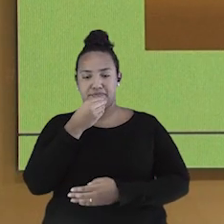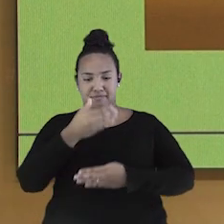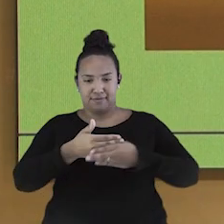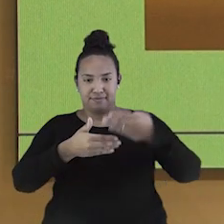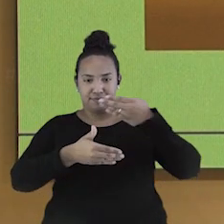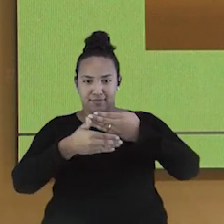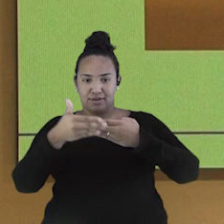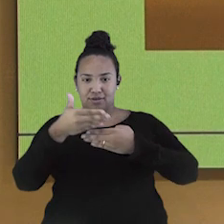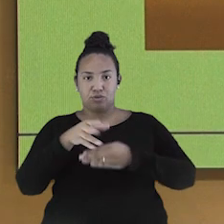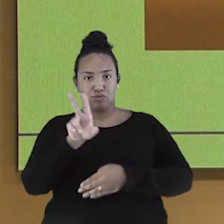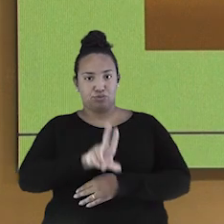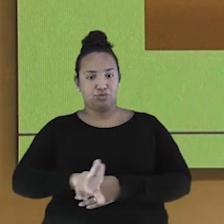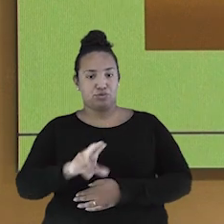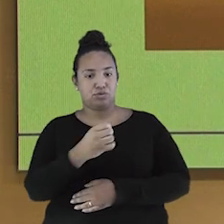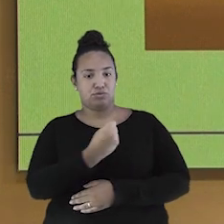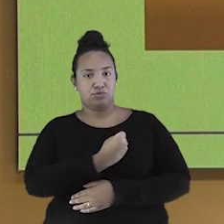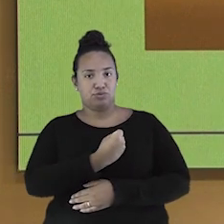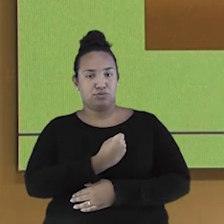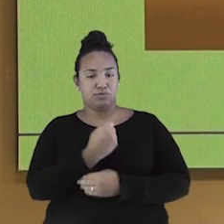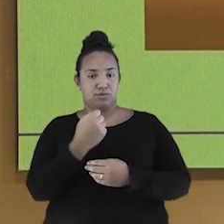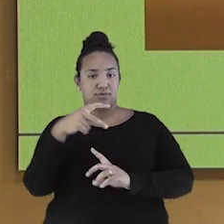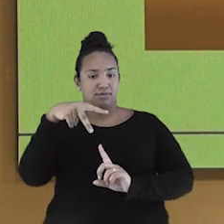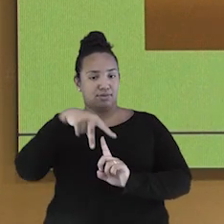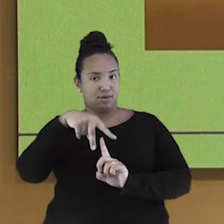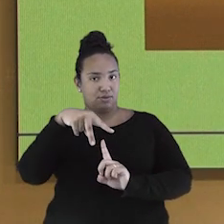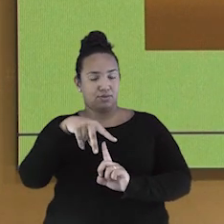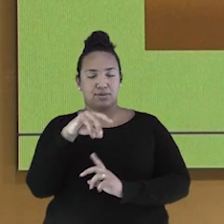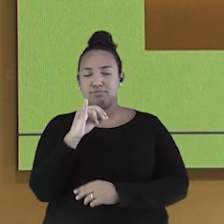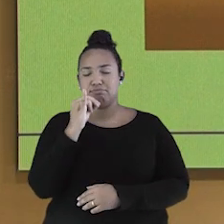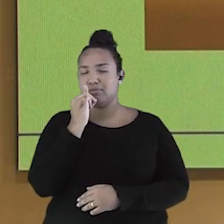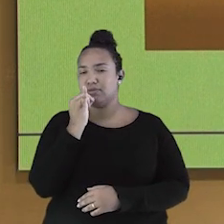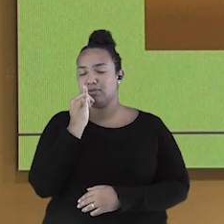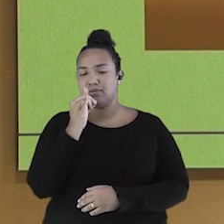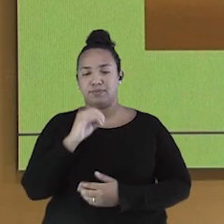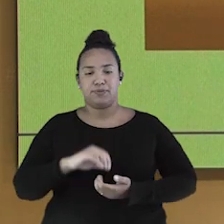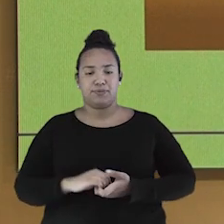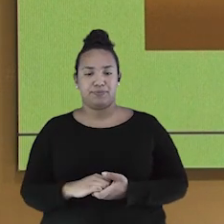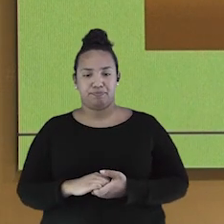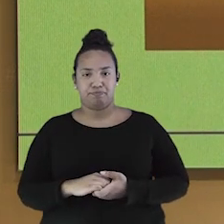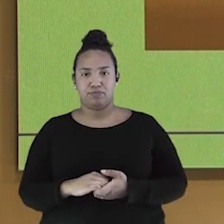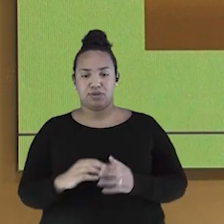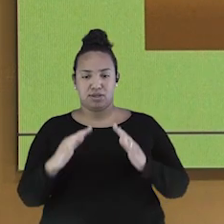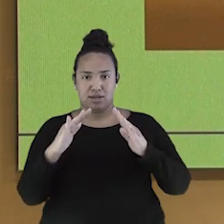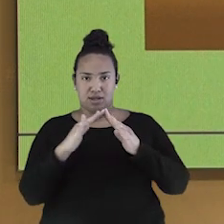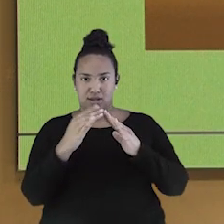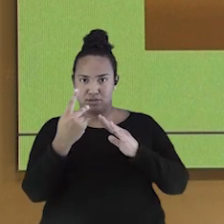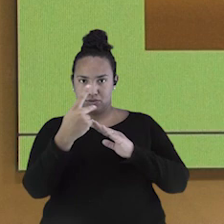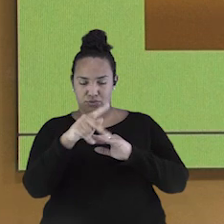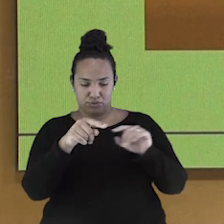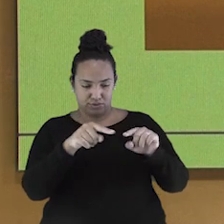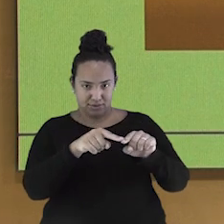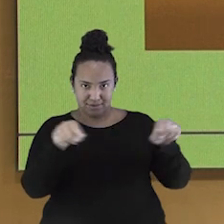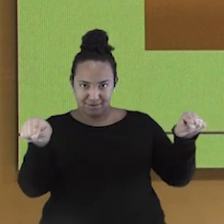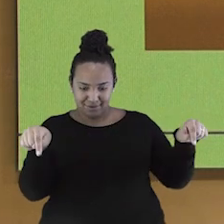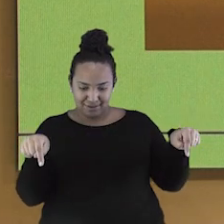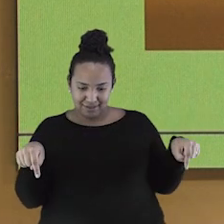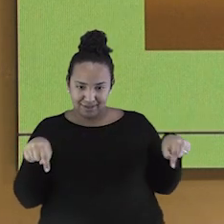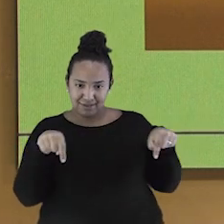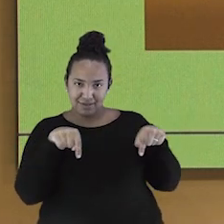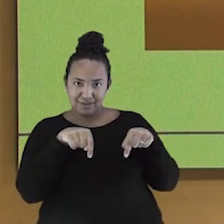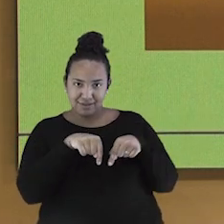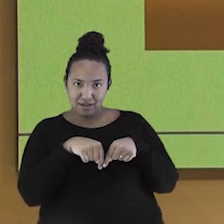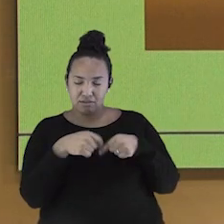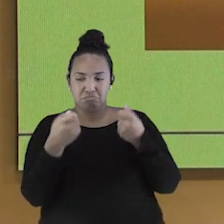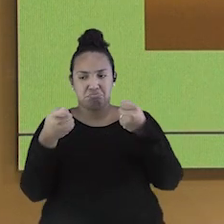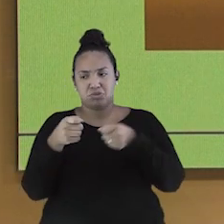números naturais. Digamos que ele vai colocar o piso na sala da sua casa, para que você não compre muito piso